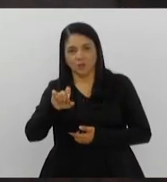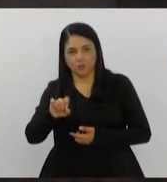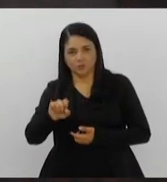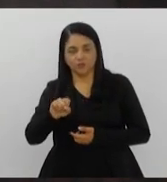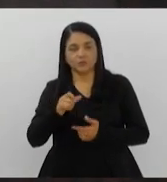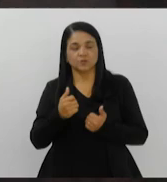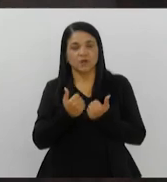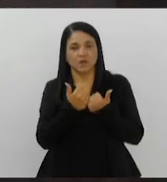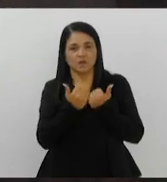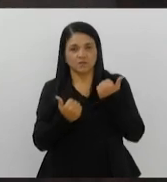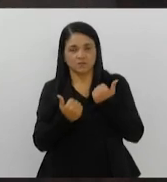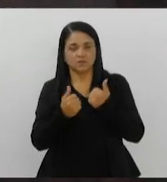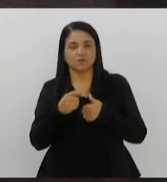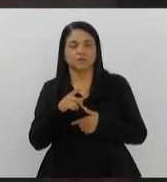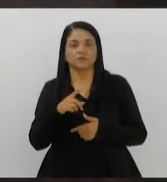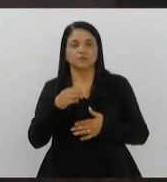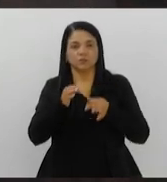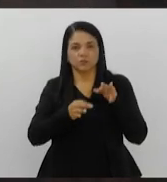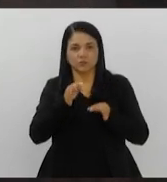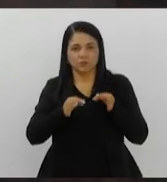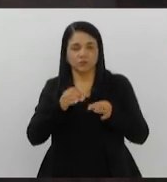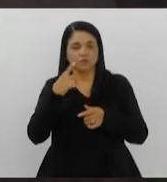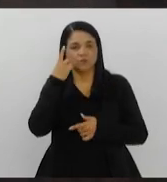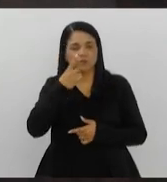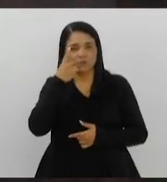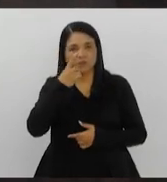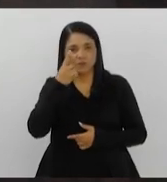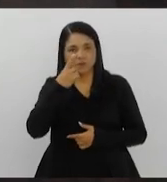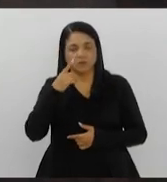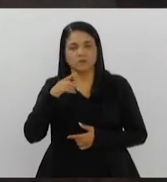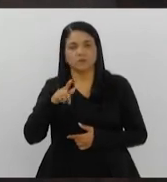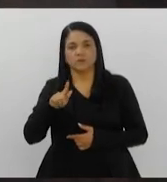assessor jurídico deputado estadual Márcio